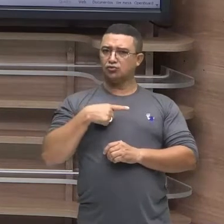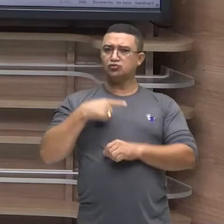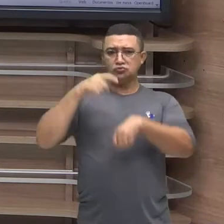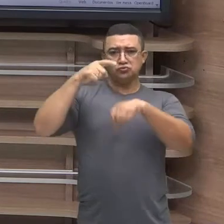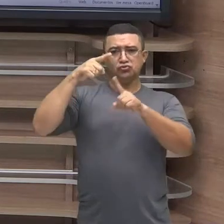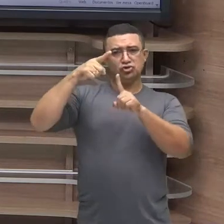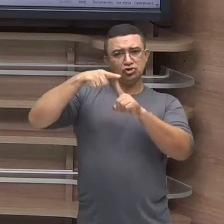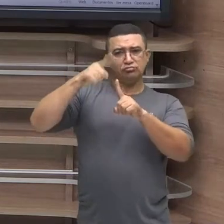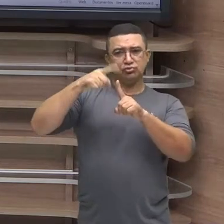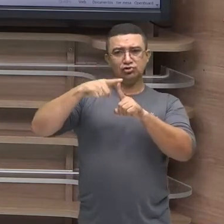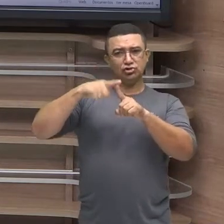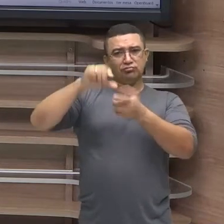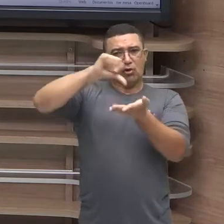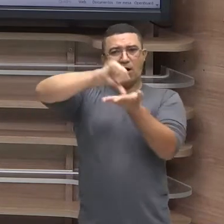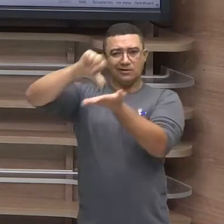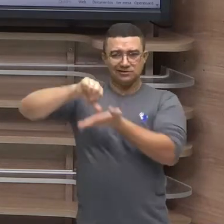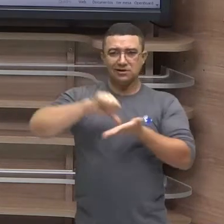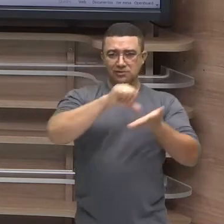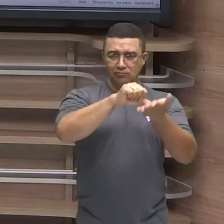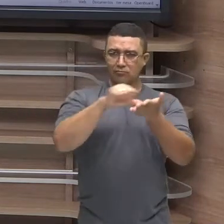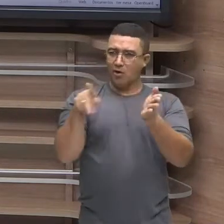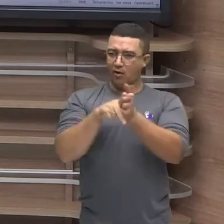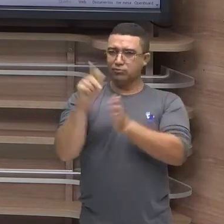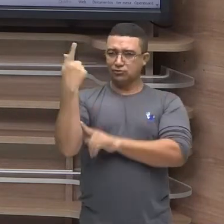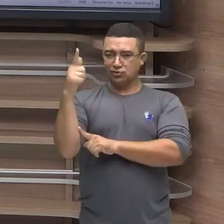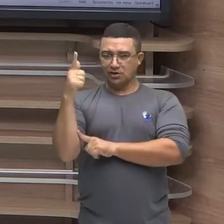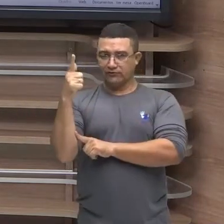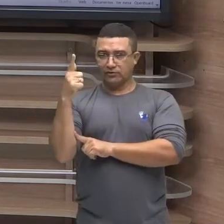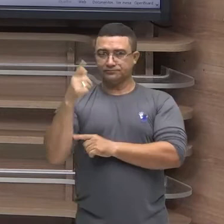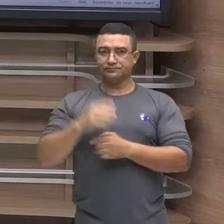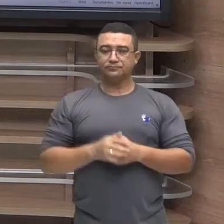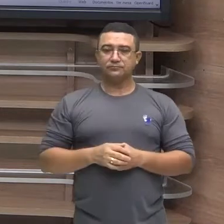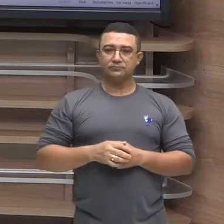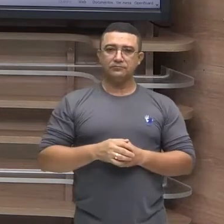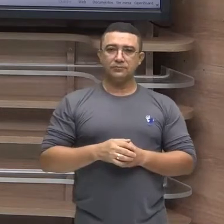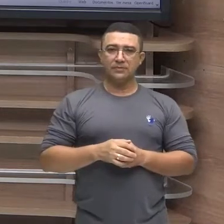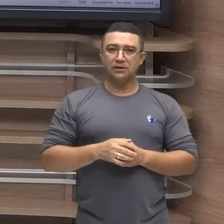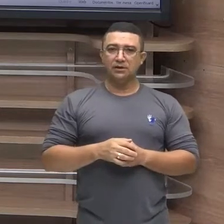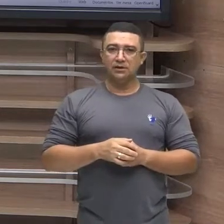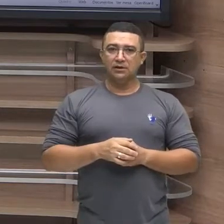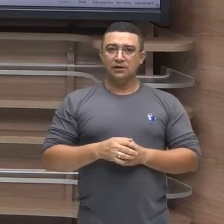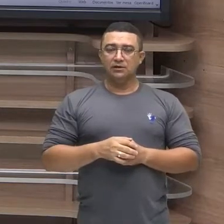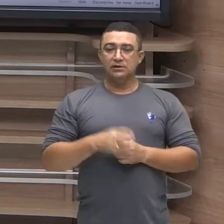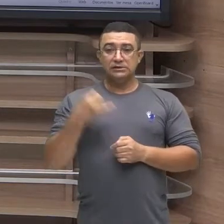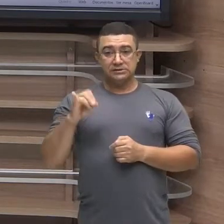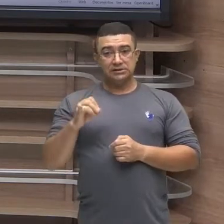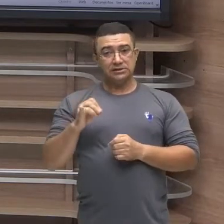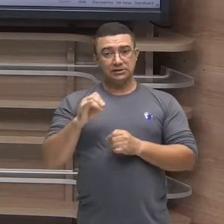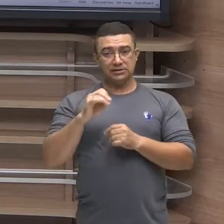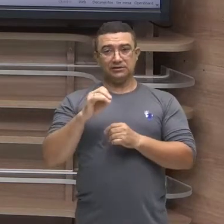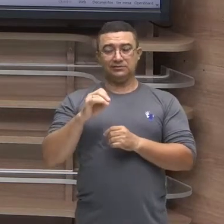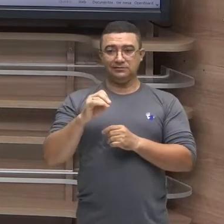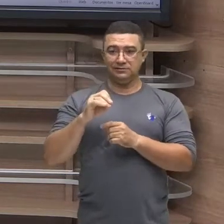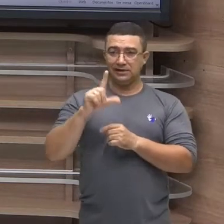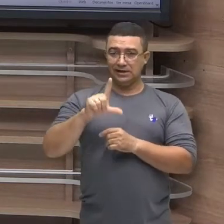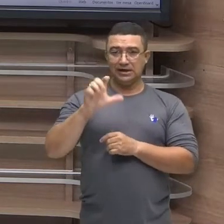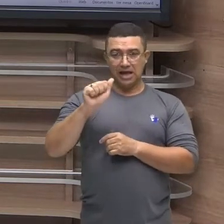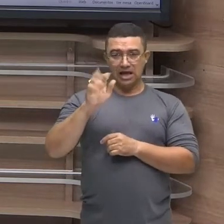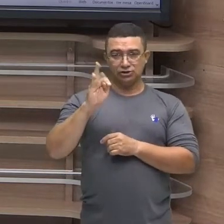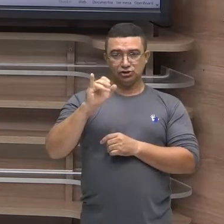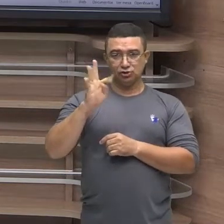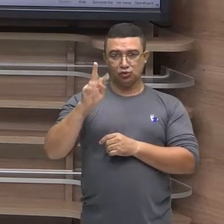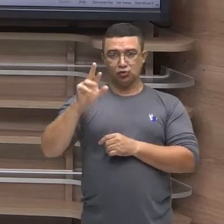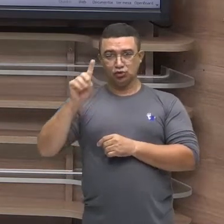coordenada geográfica. A gente já só vai ter aí as mesmas definições quanto latitude e longitude, que é